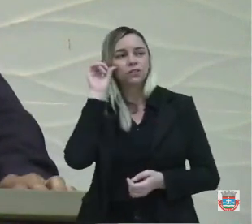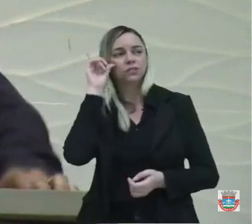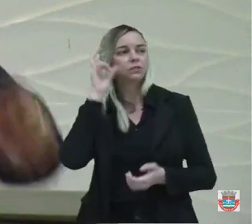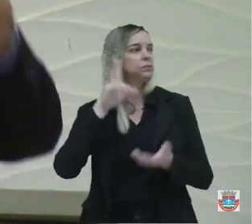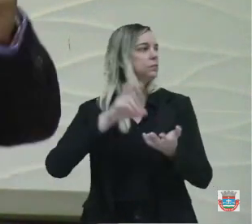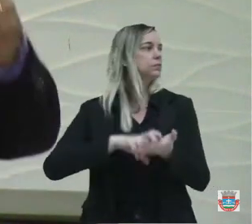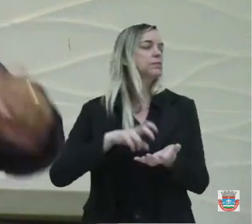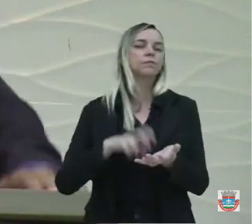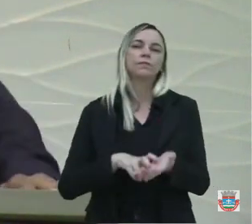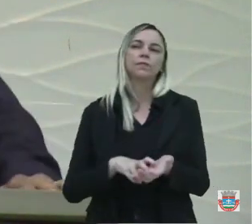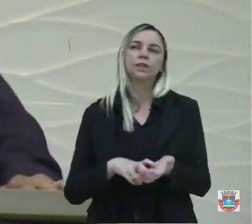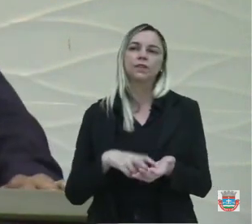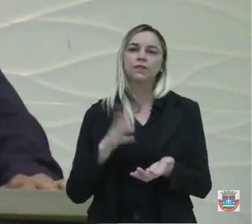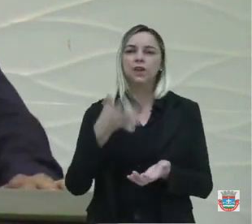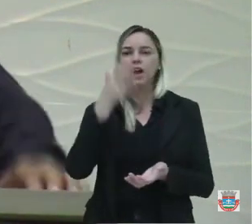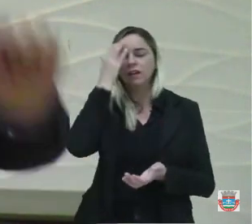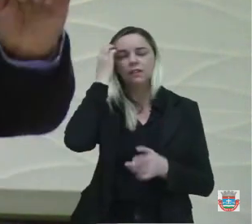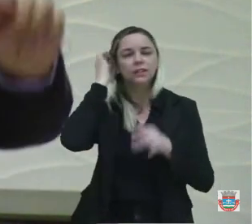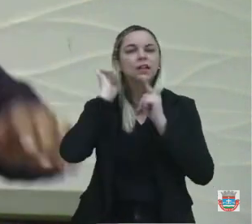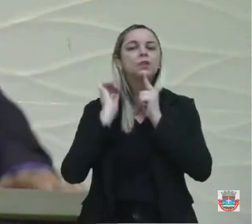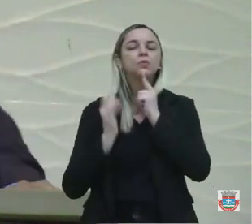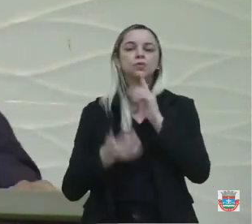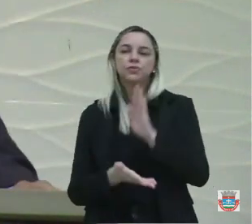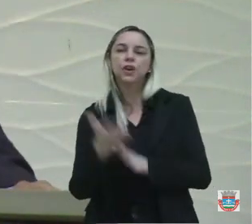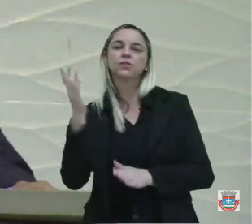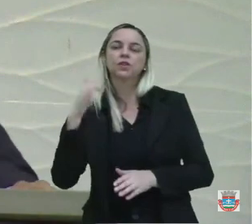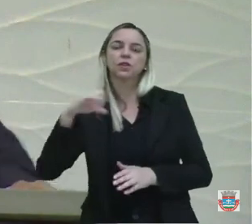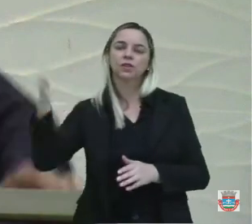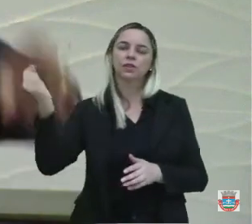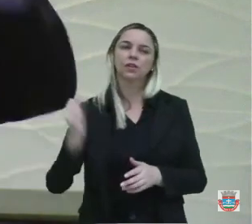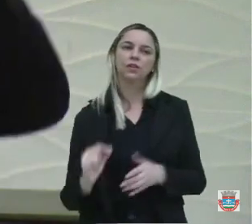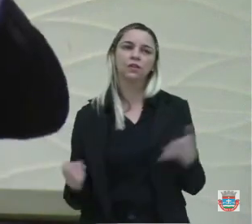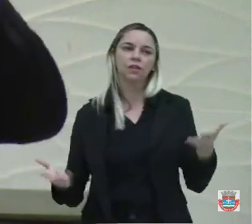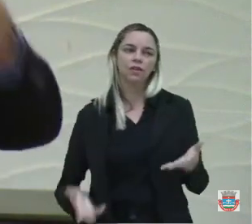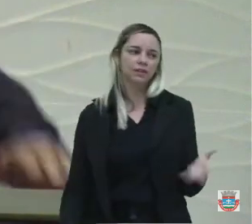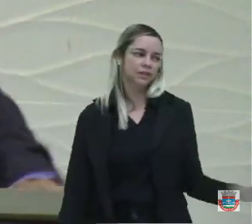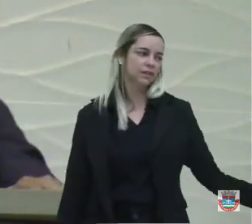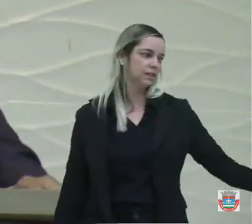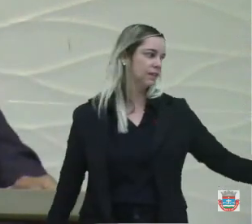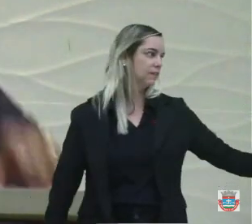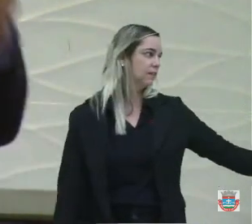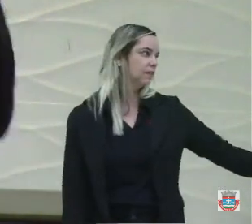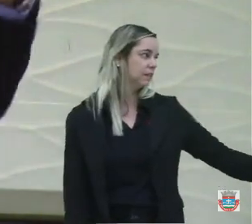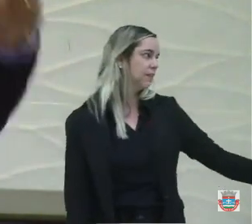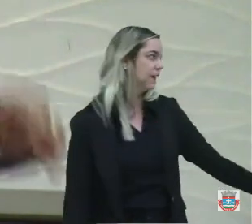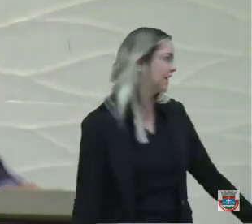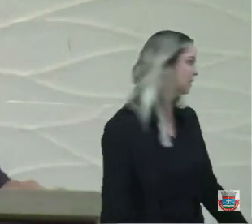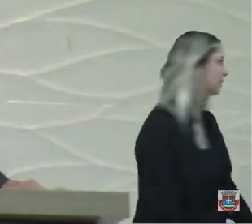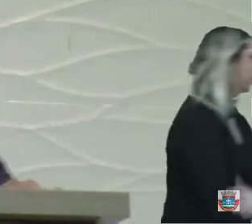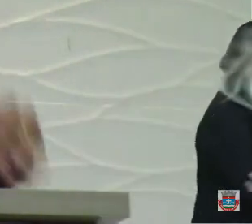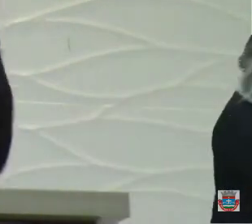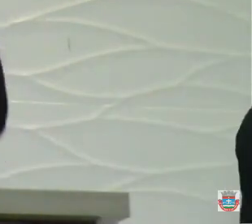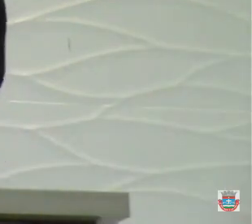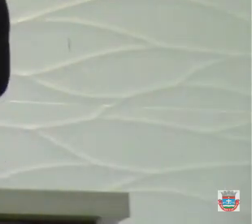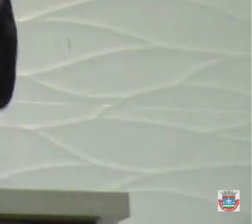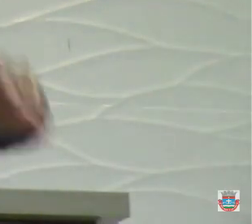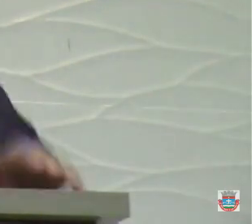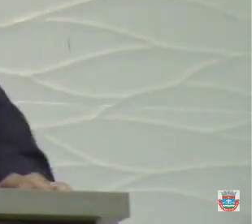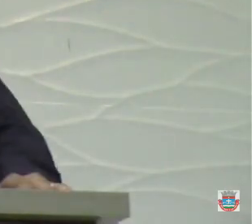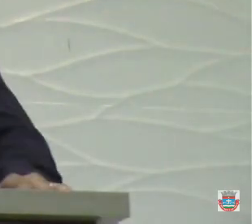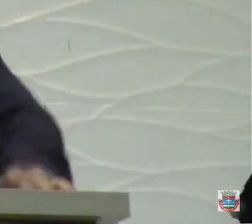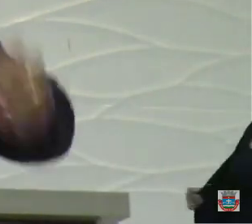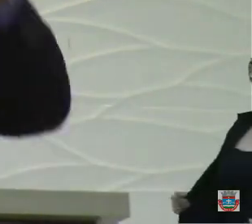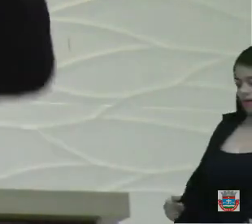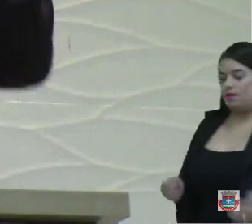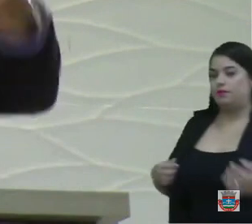manhãzinha já estava em Garanhuns, hoje meu carro está em Garanhuns. Agradecer a doutor Gilson, amanhã estou levando mais um, agradecer a doutor